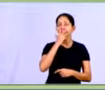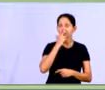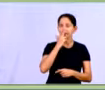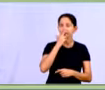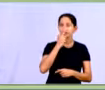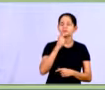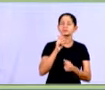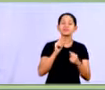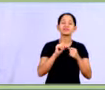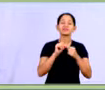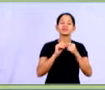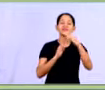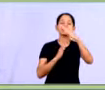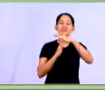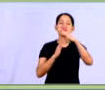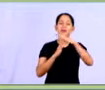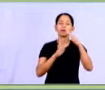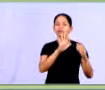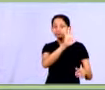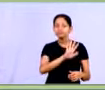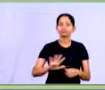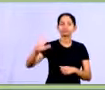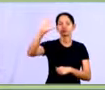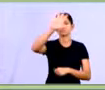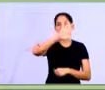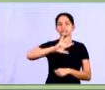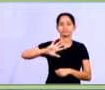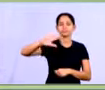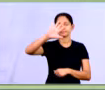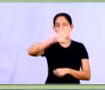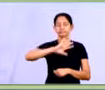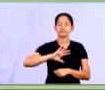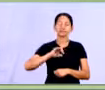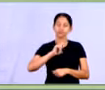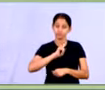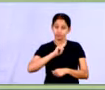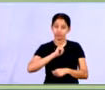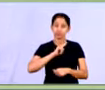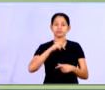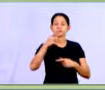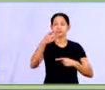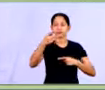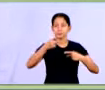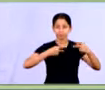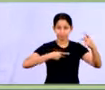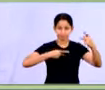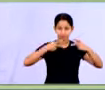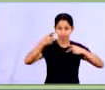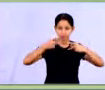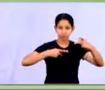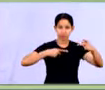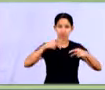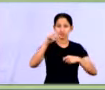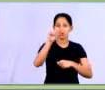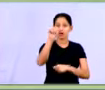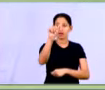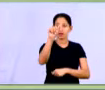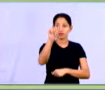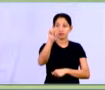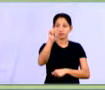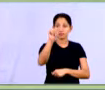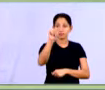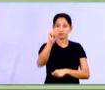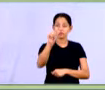vai associar o tempo para todos. Para todos. Isso. Okay. Aí existe o projeto A, o